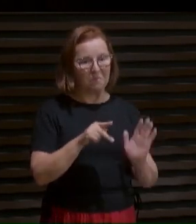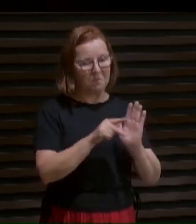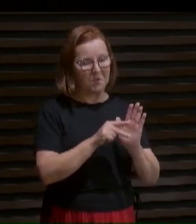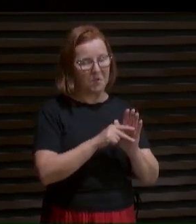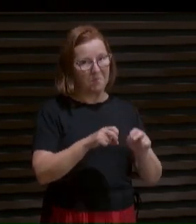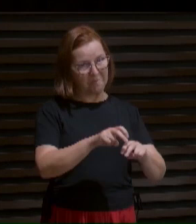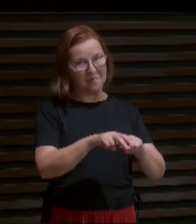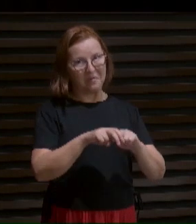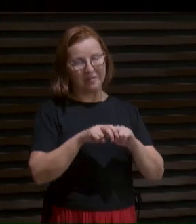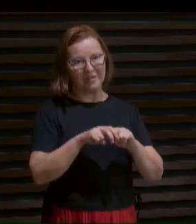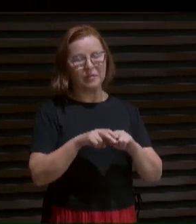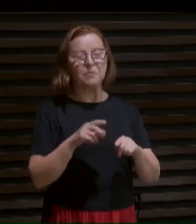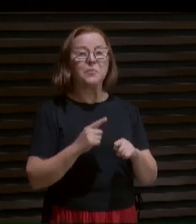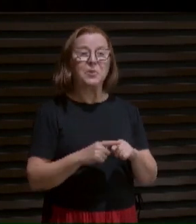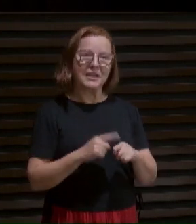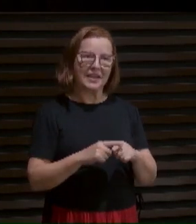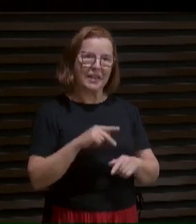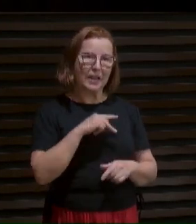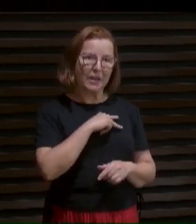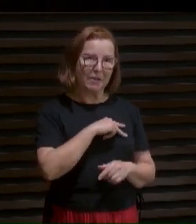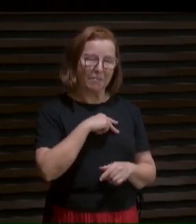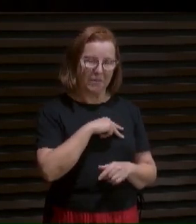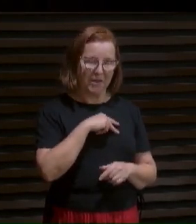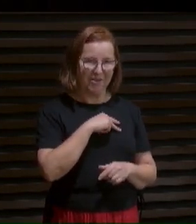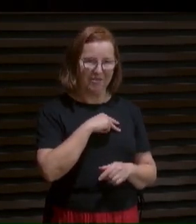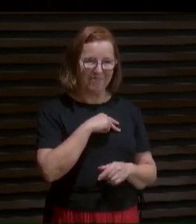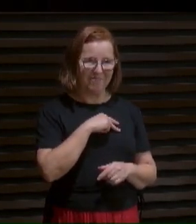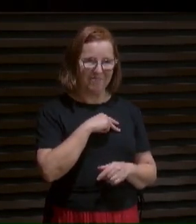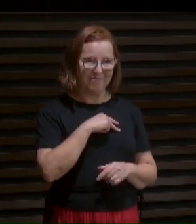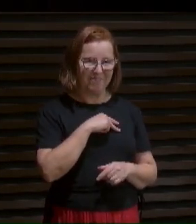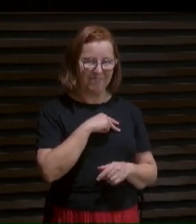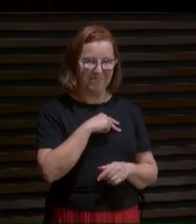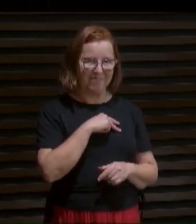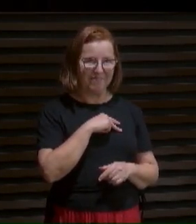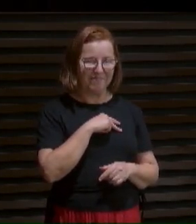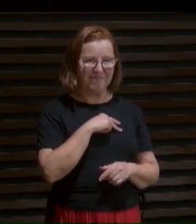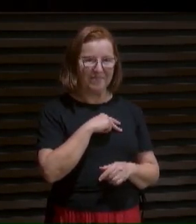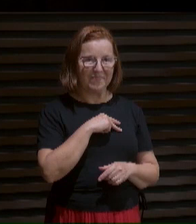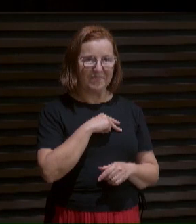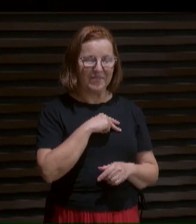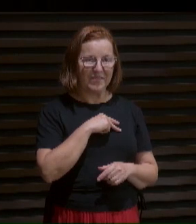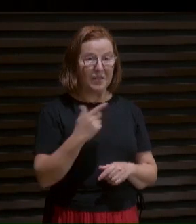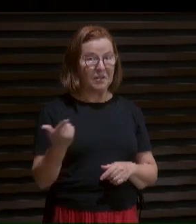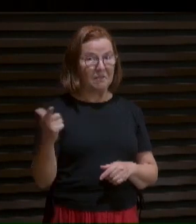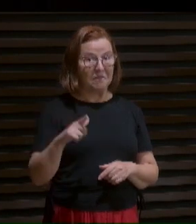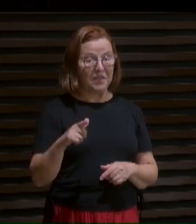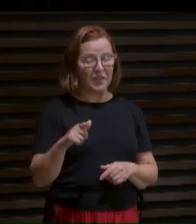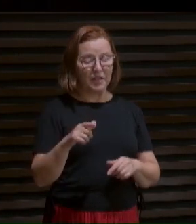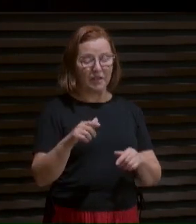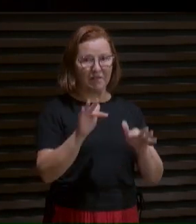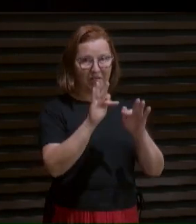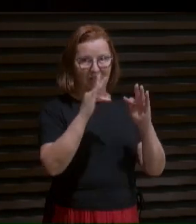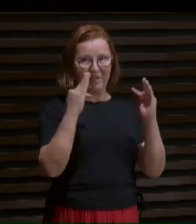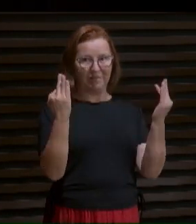Ele era de uma estirpe, ele era de uma